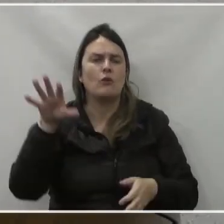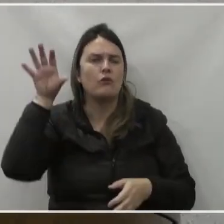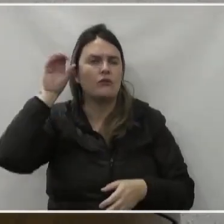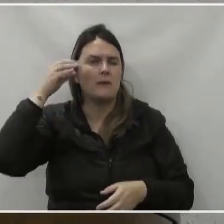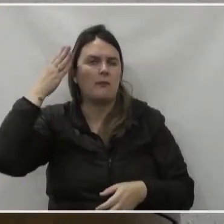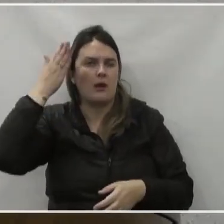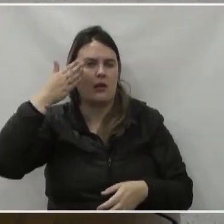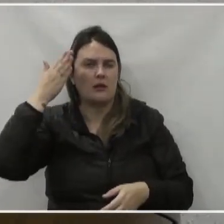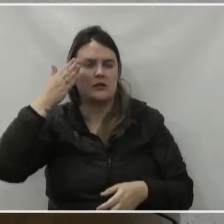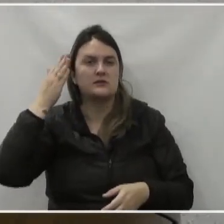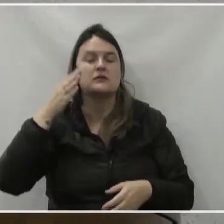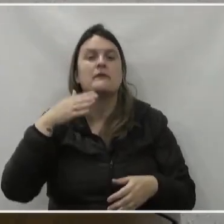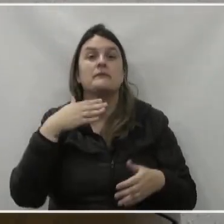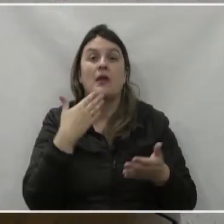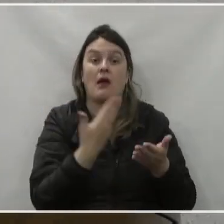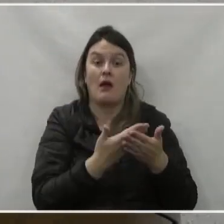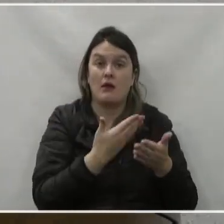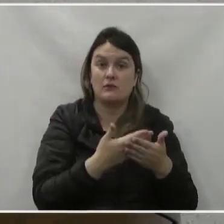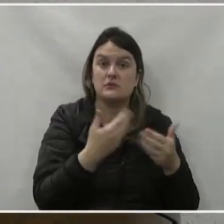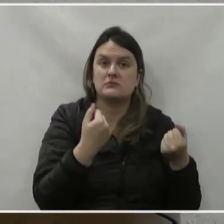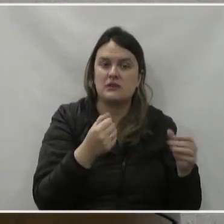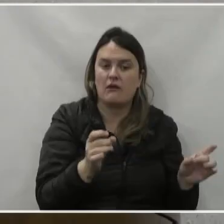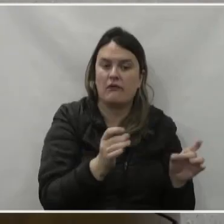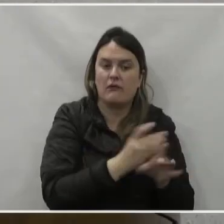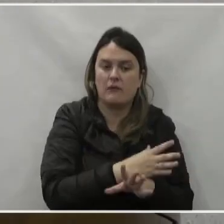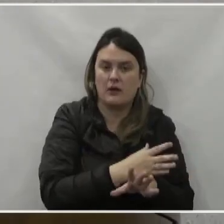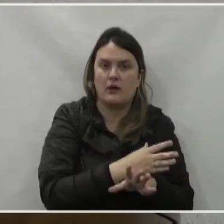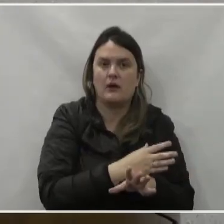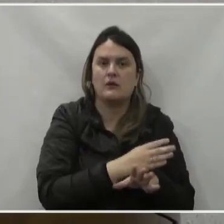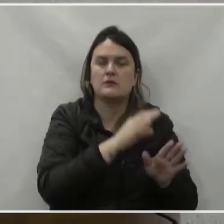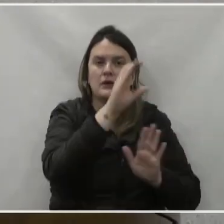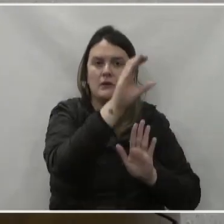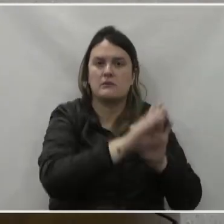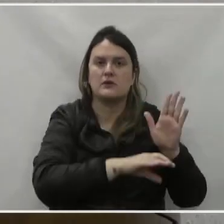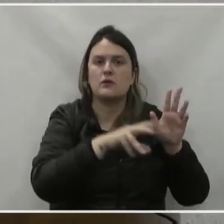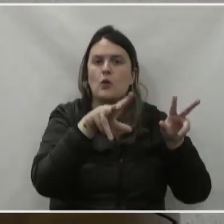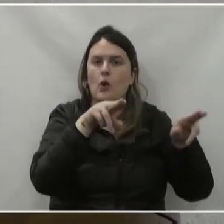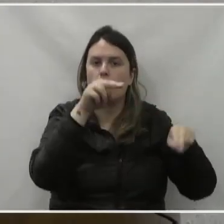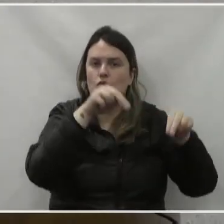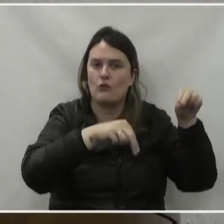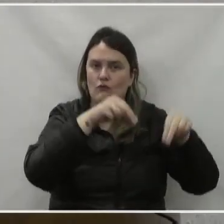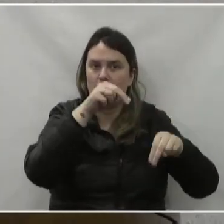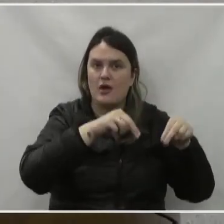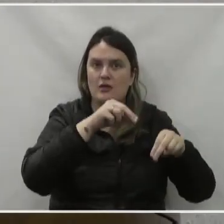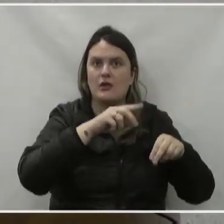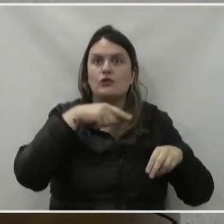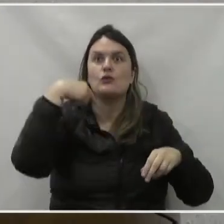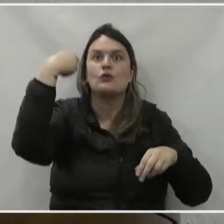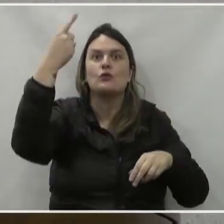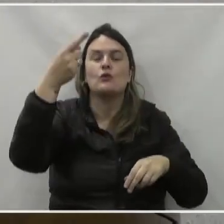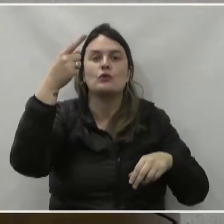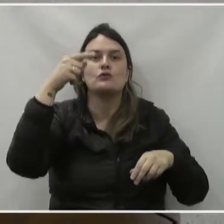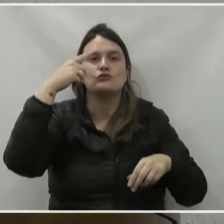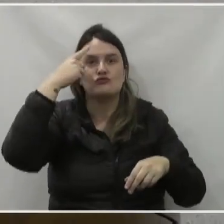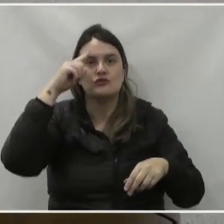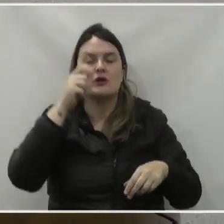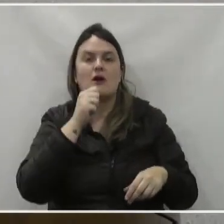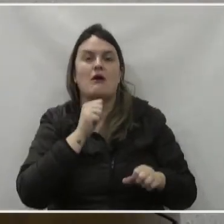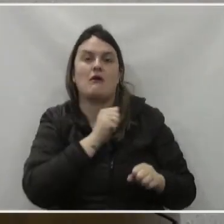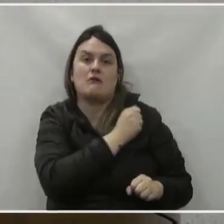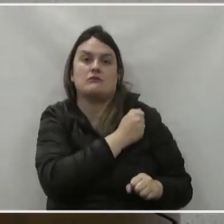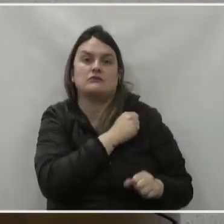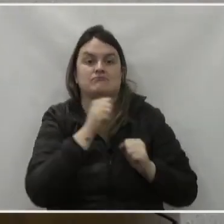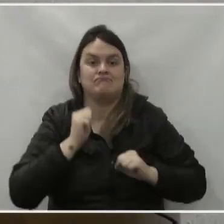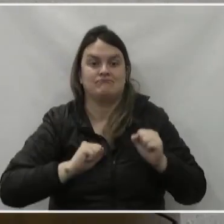palestra que toda a aula deveria terminar como um capítulo de novela, para que o aluno estivesse ansioso pela próxima